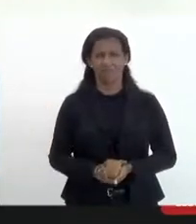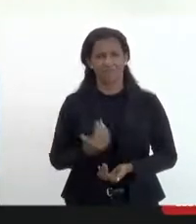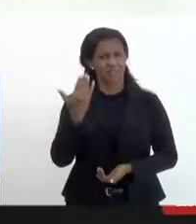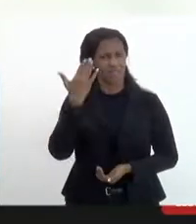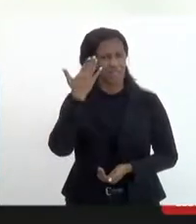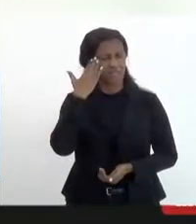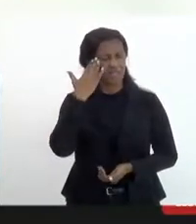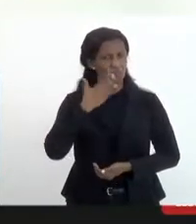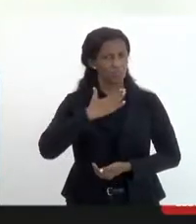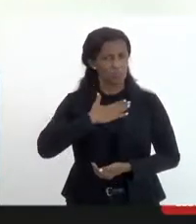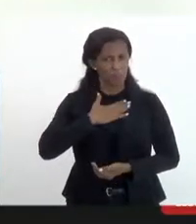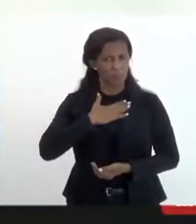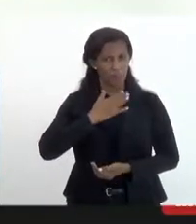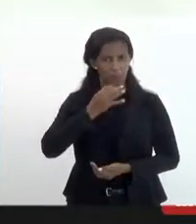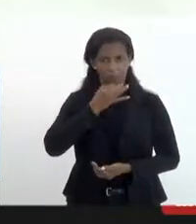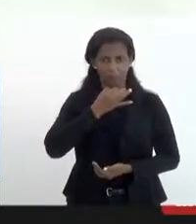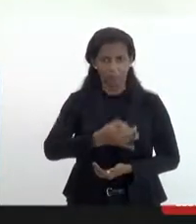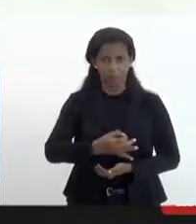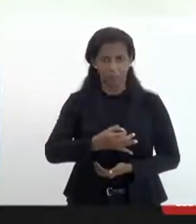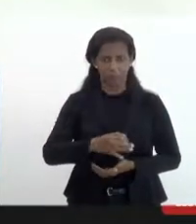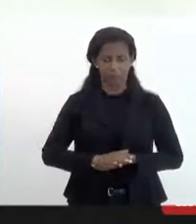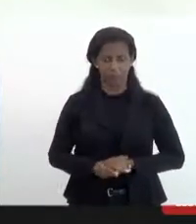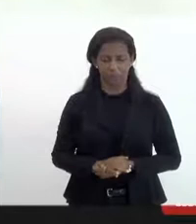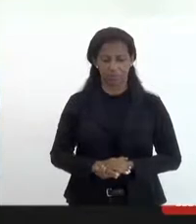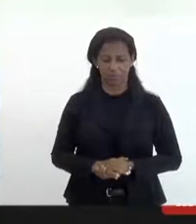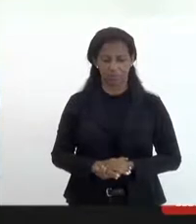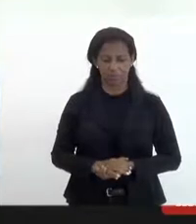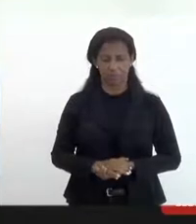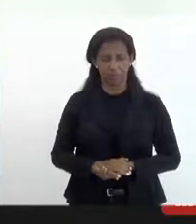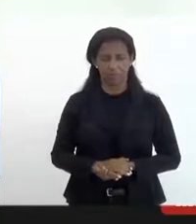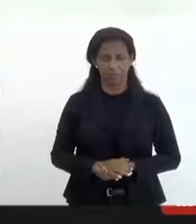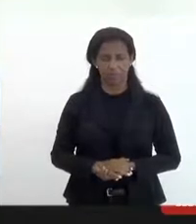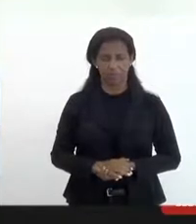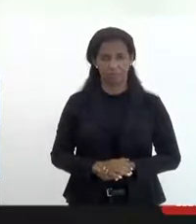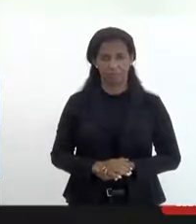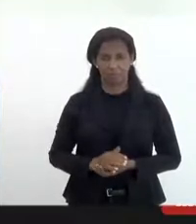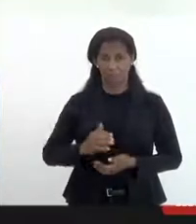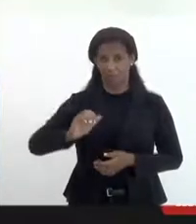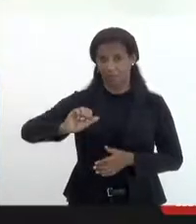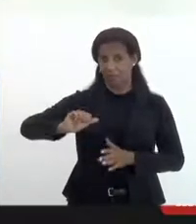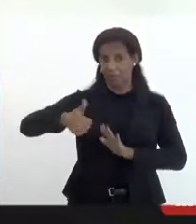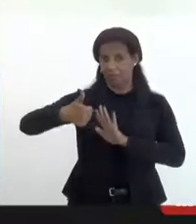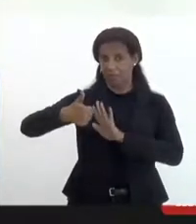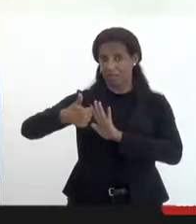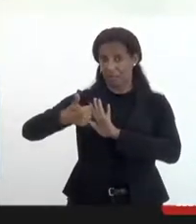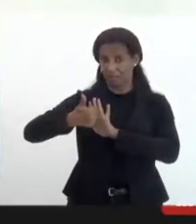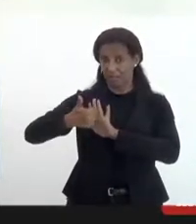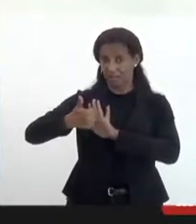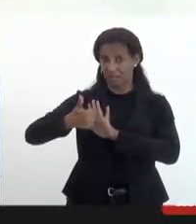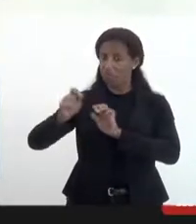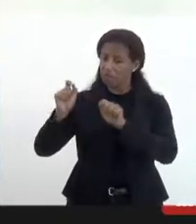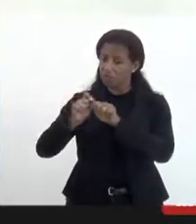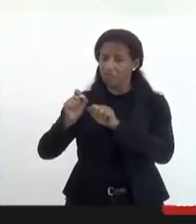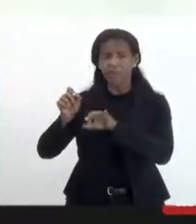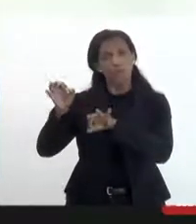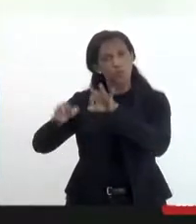Entendimento, para mim, do ponto de vista da legalidade, é se fazer